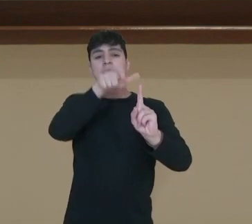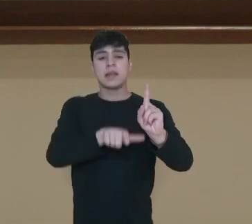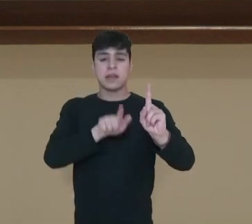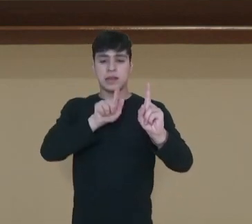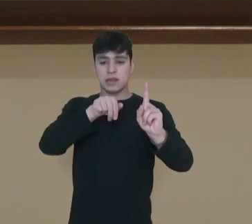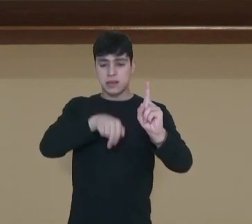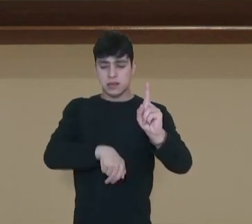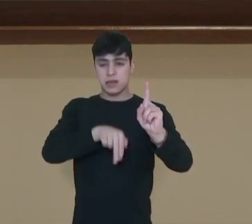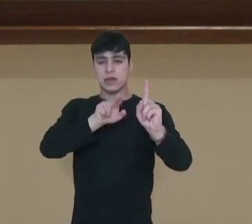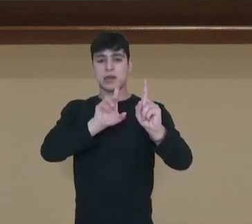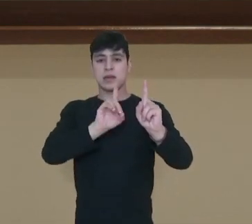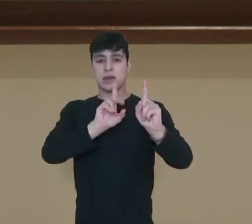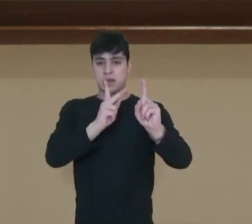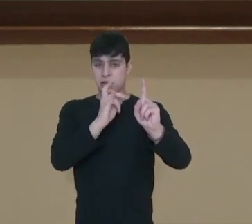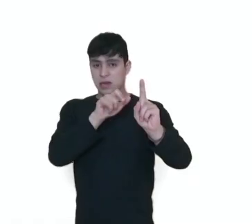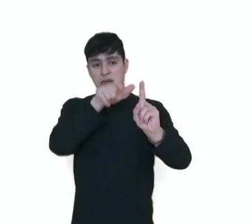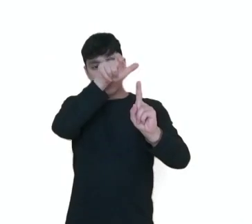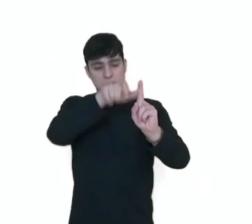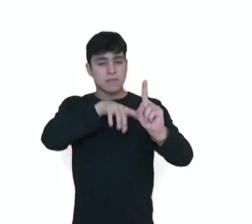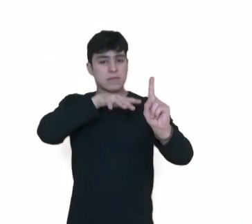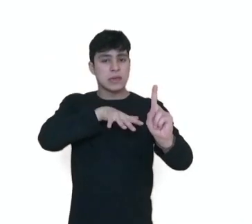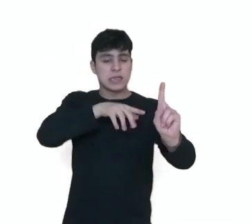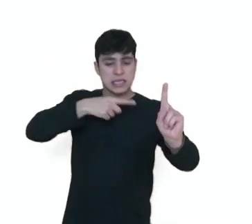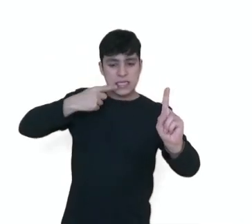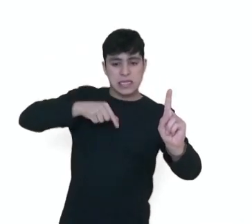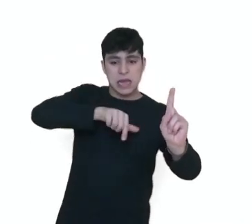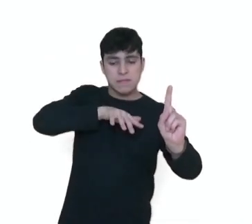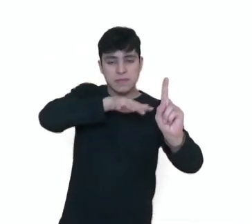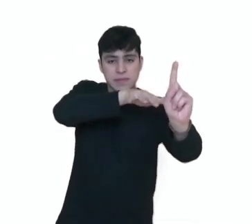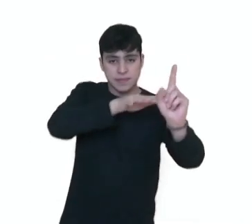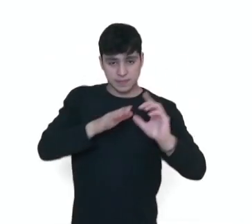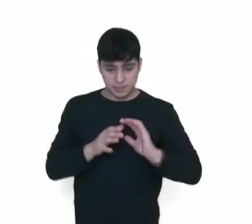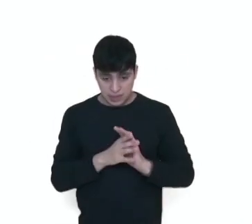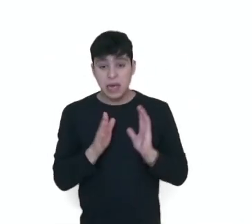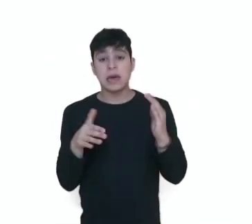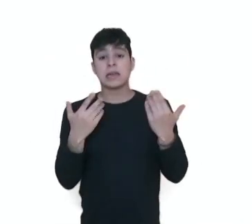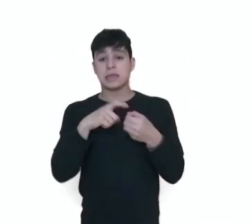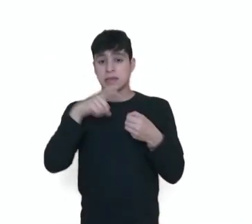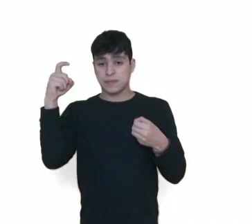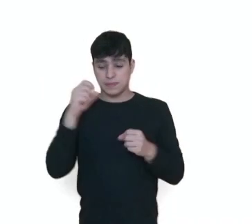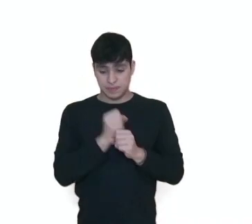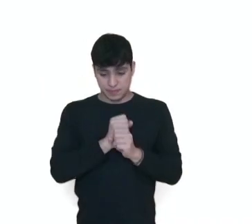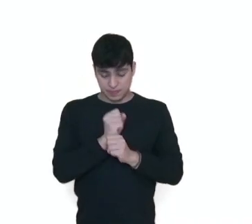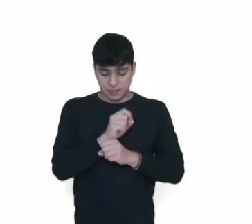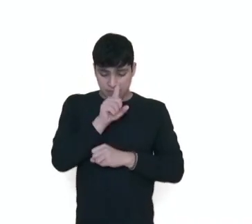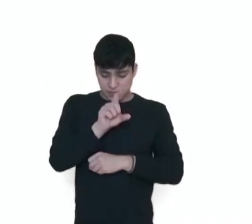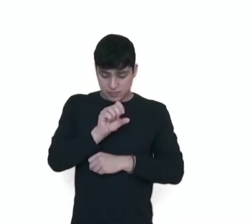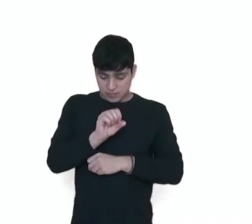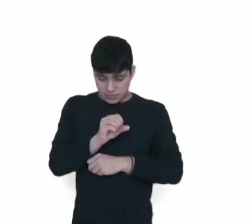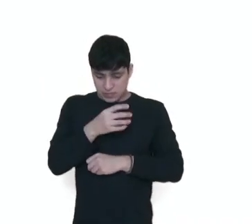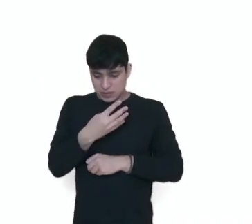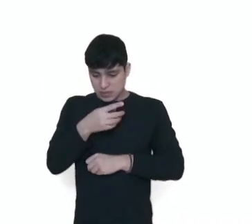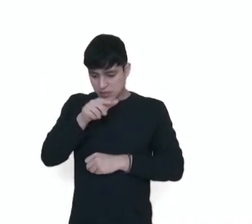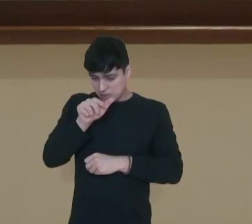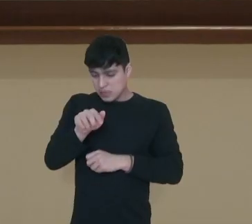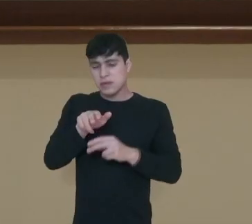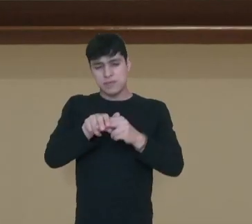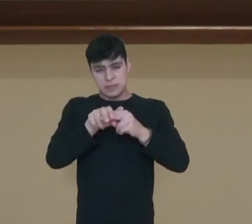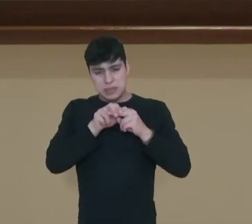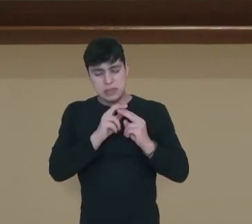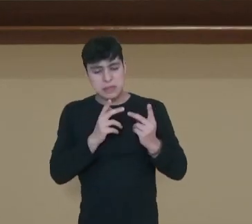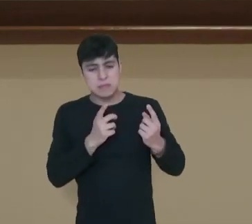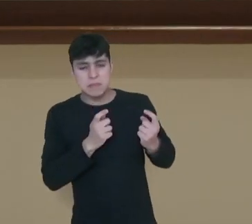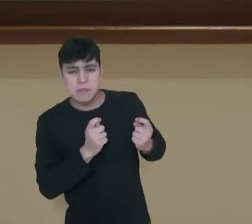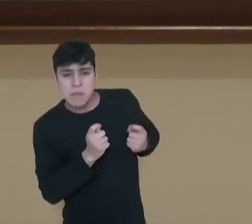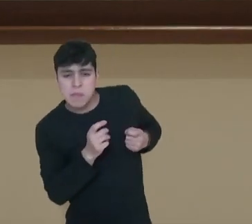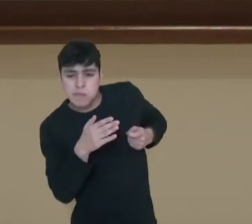Marcha do Sal. Bom, a independência da Índia. No ano de 1947, decorrente a todos esses protestos